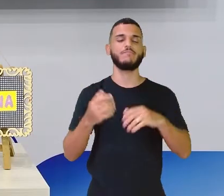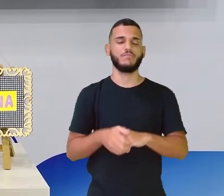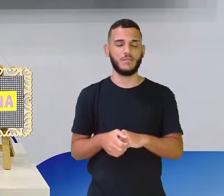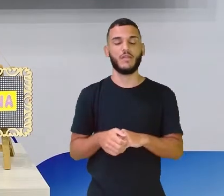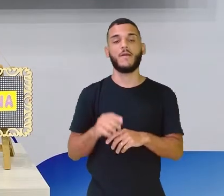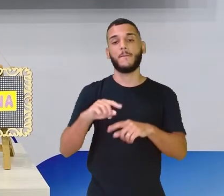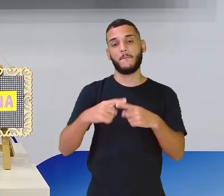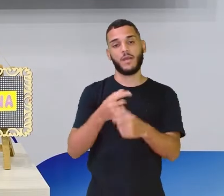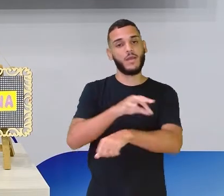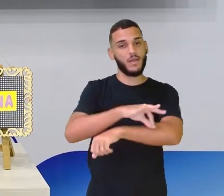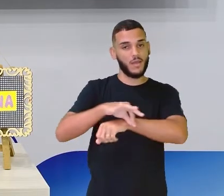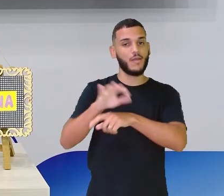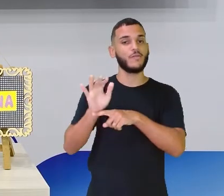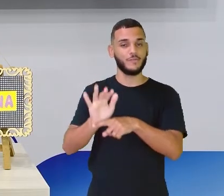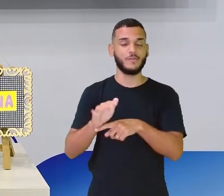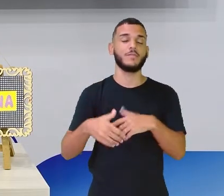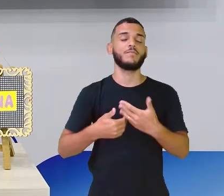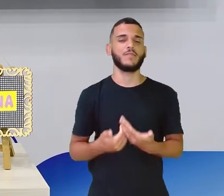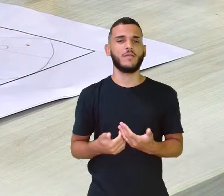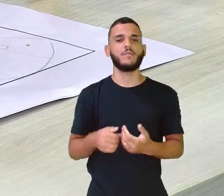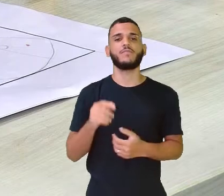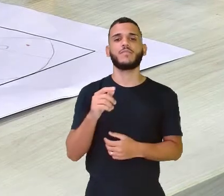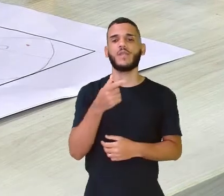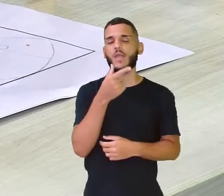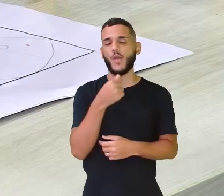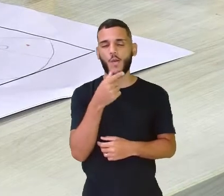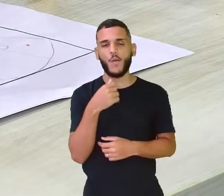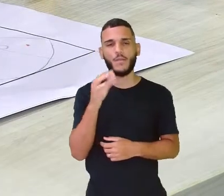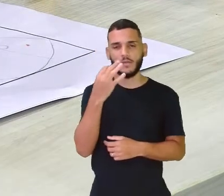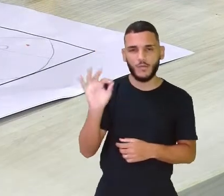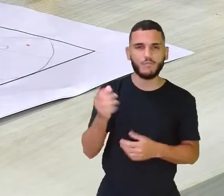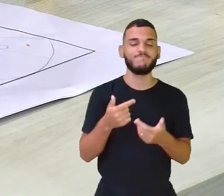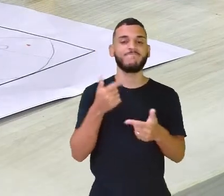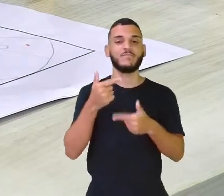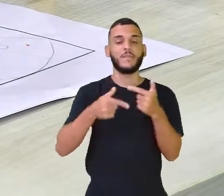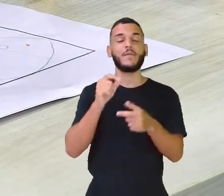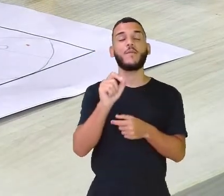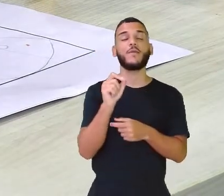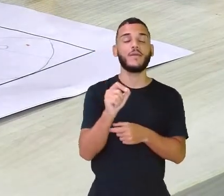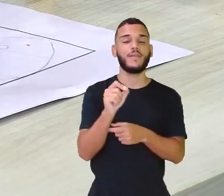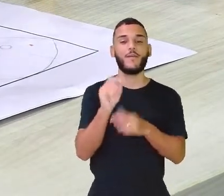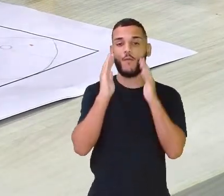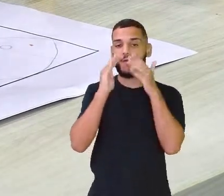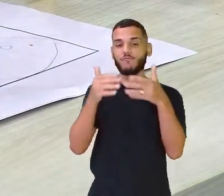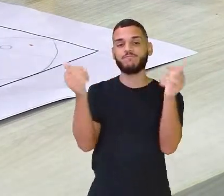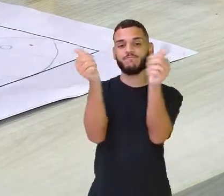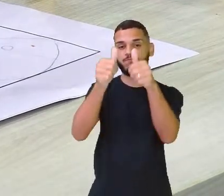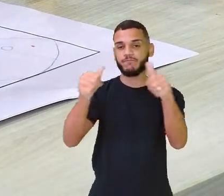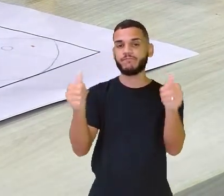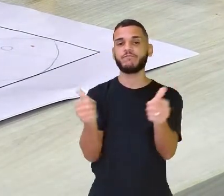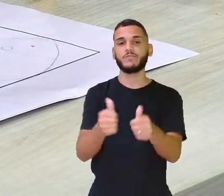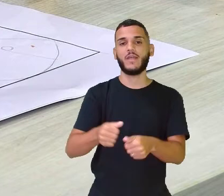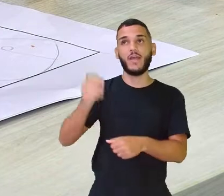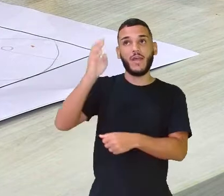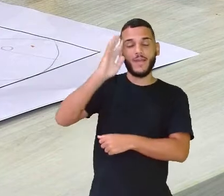pouquinho. Olha só que interessante, esse autor, ele trabalha com a arte abstrata. Trabalhava,